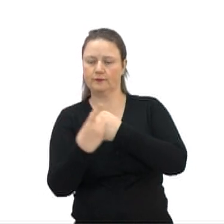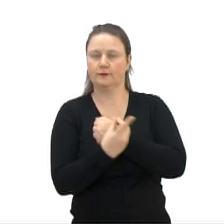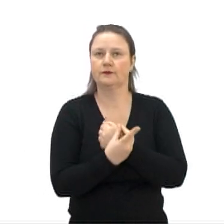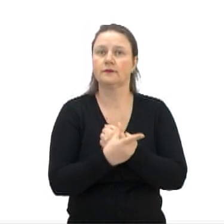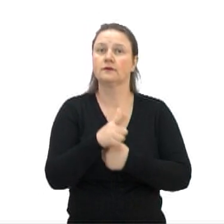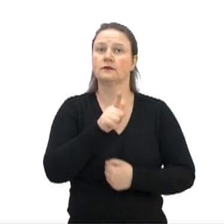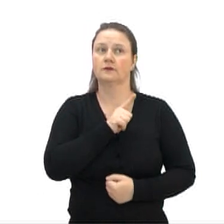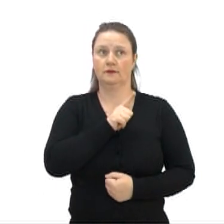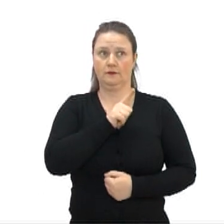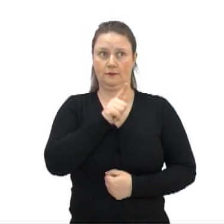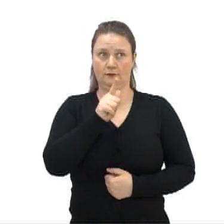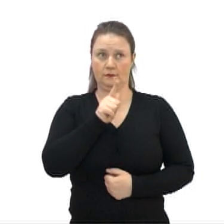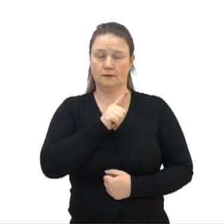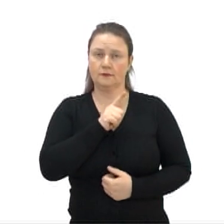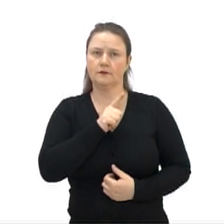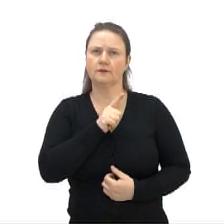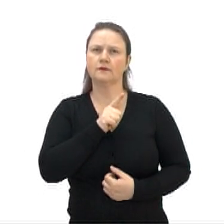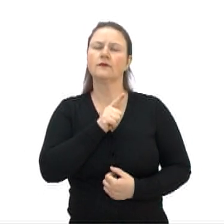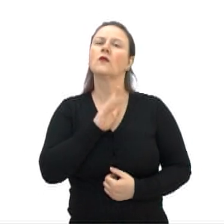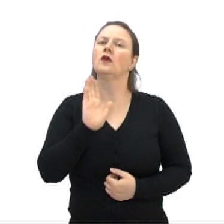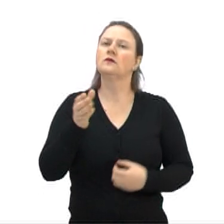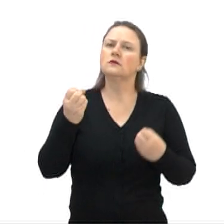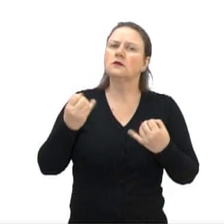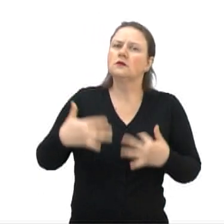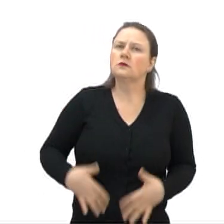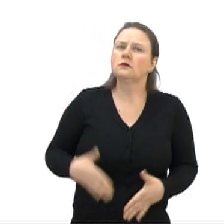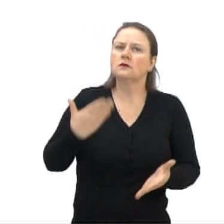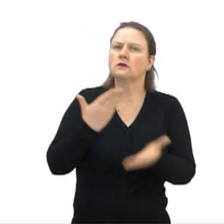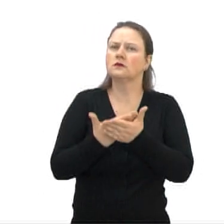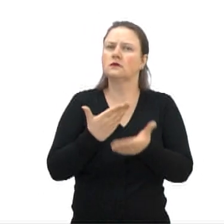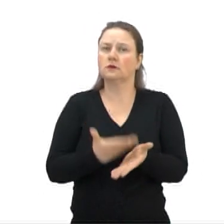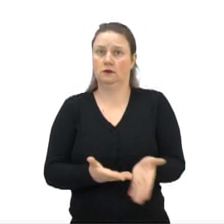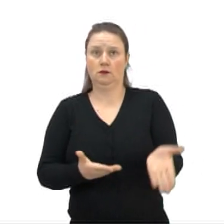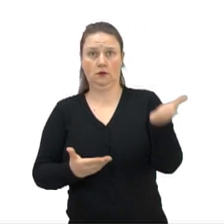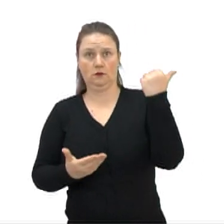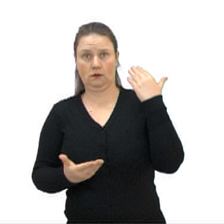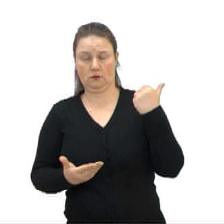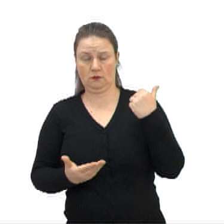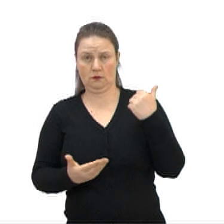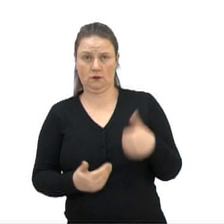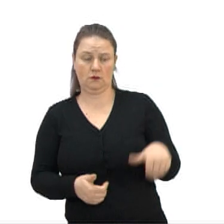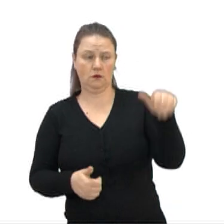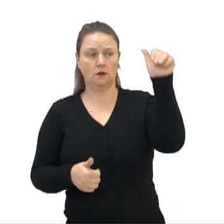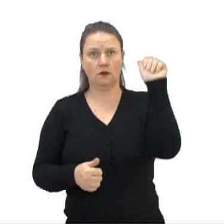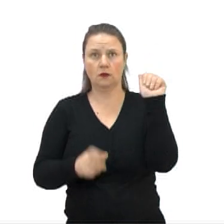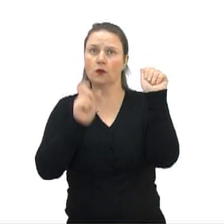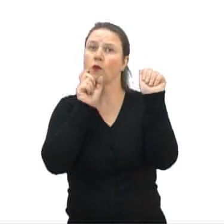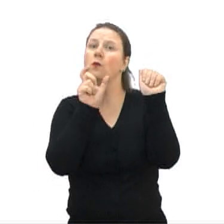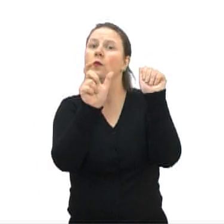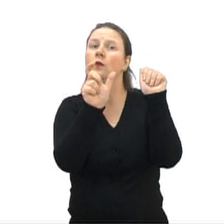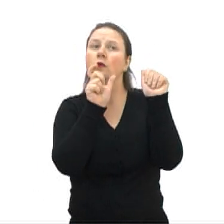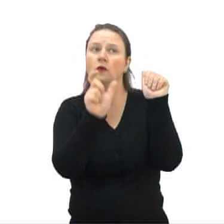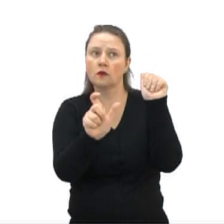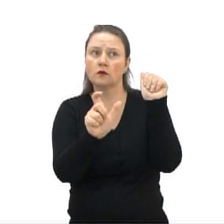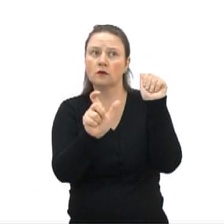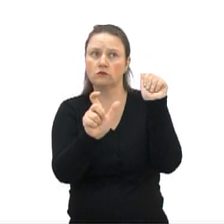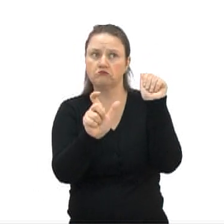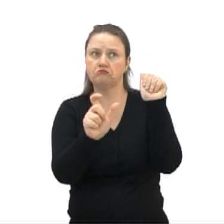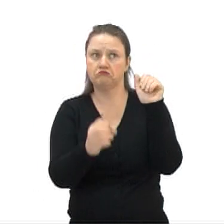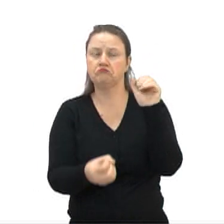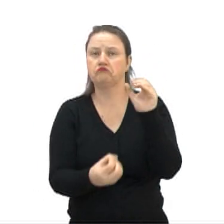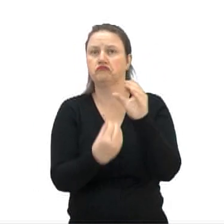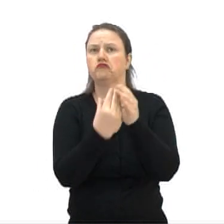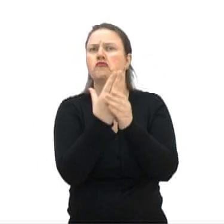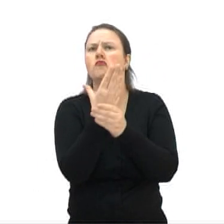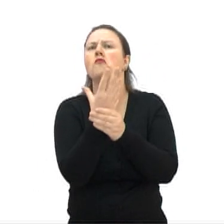temos, eu falei isso na aula passada, espero que vocês relembrem. Letra A, uma palavra de origem.